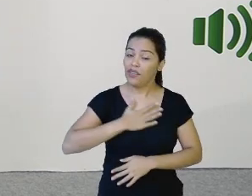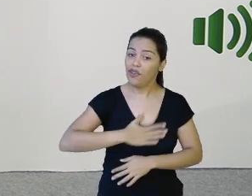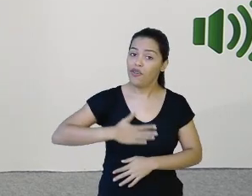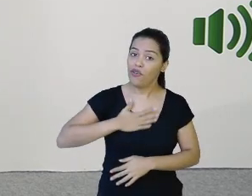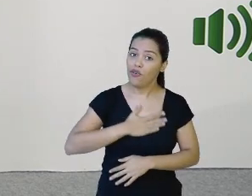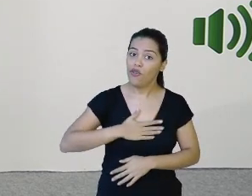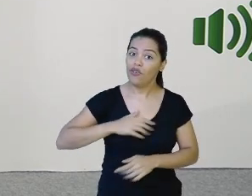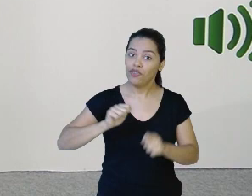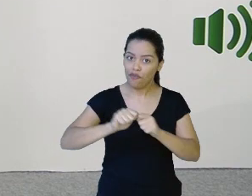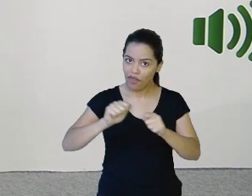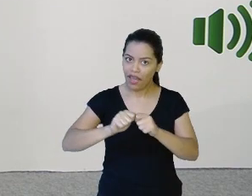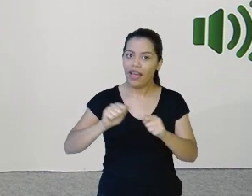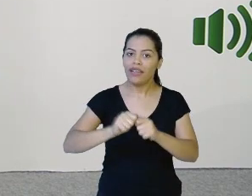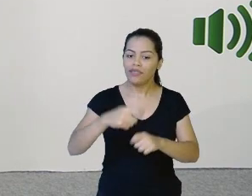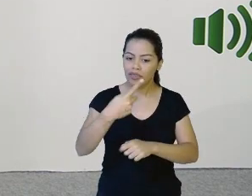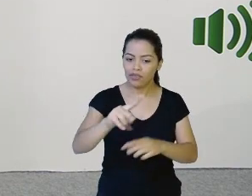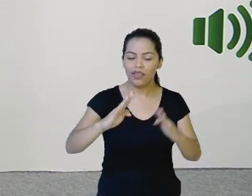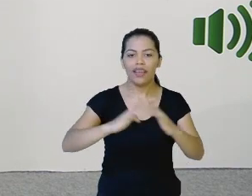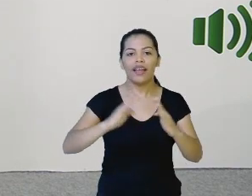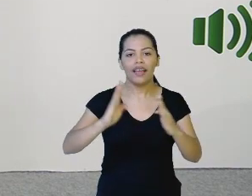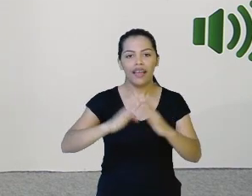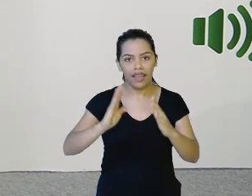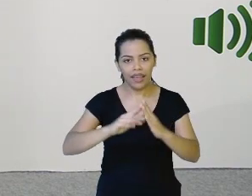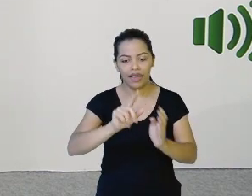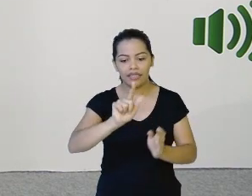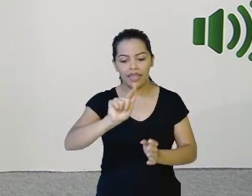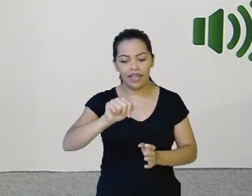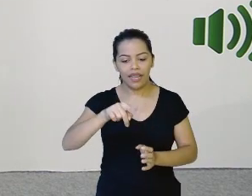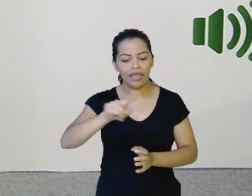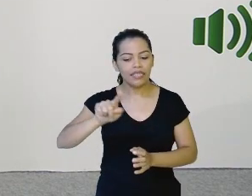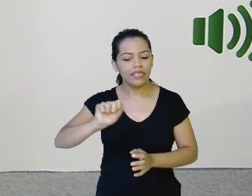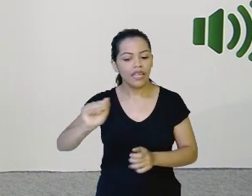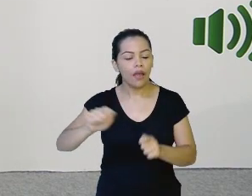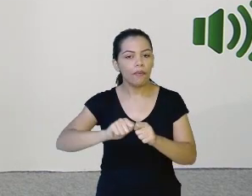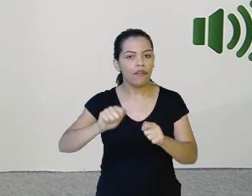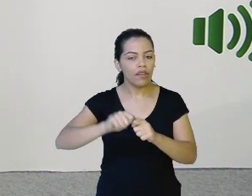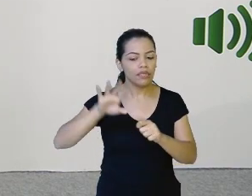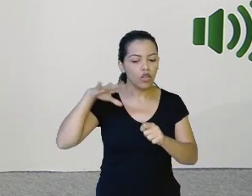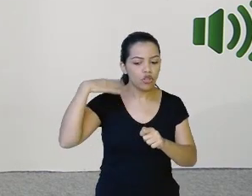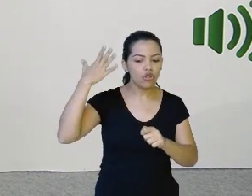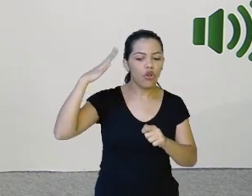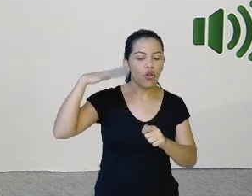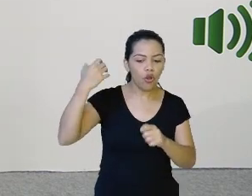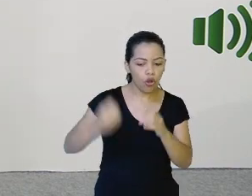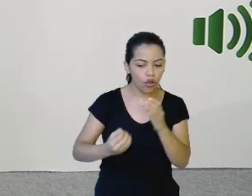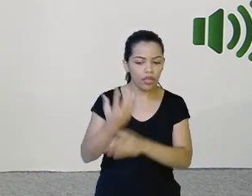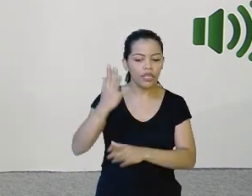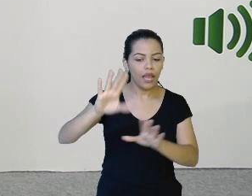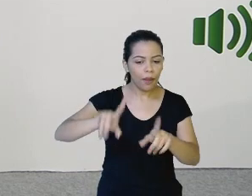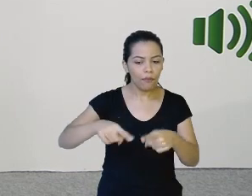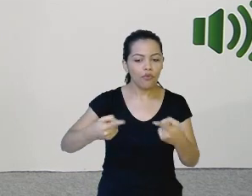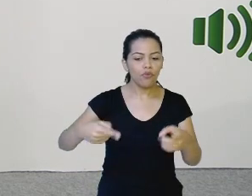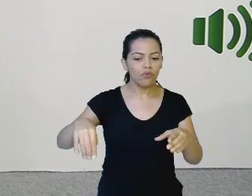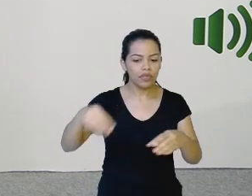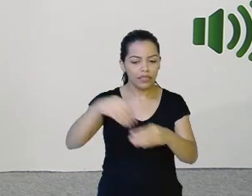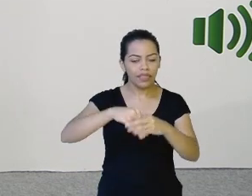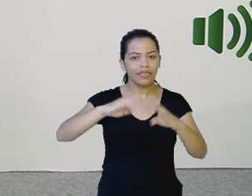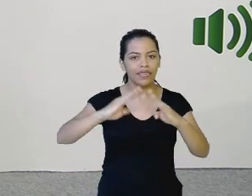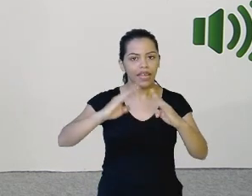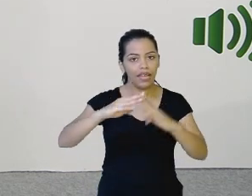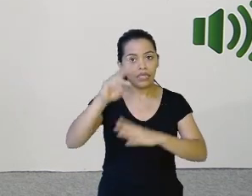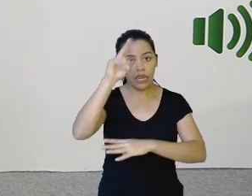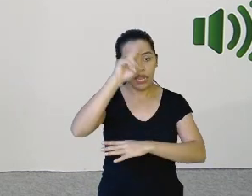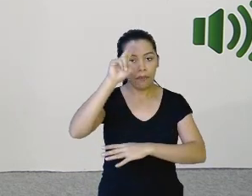gostado. Produzam aí os ganzás de vocês para fazer som, fazer música em casa. Lembrando que esse